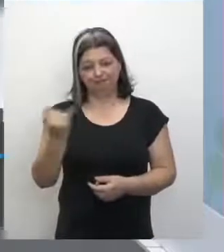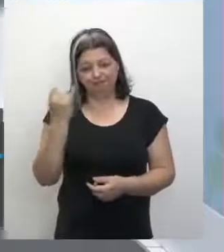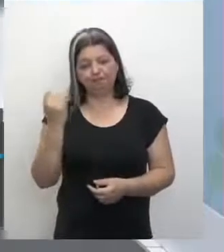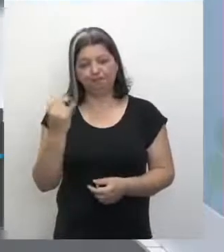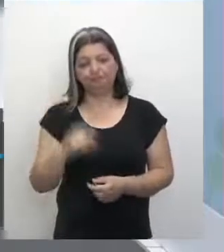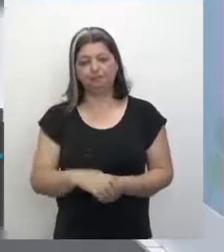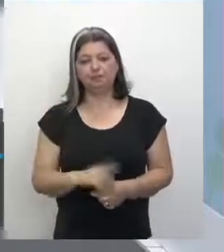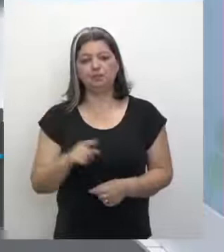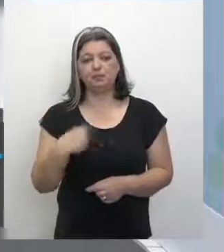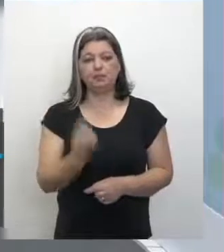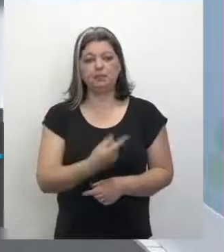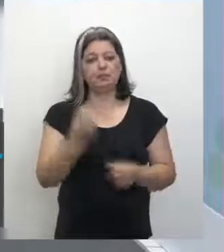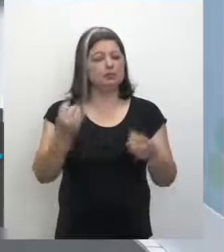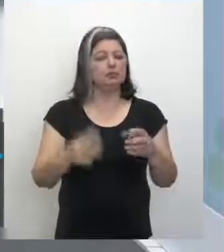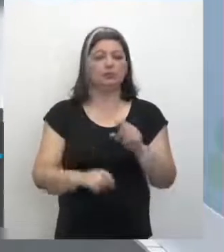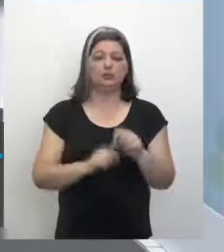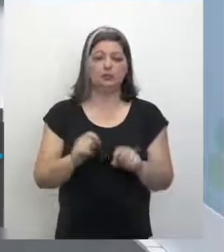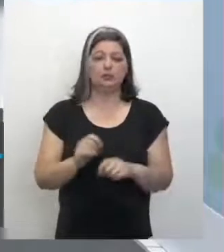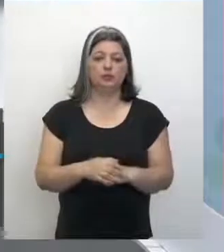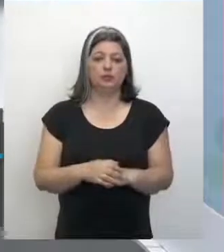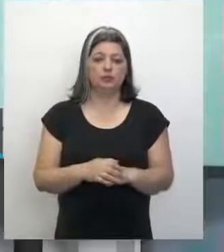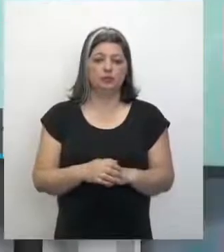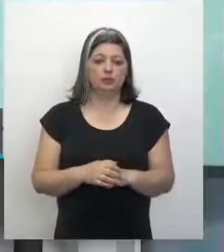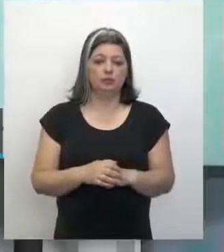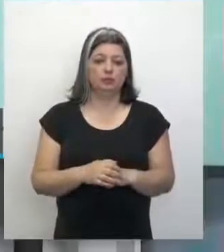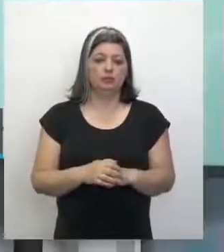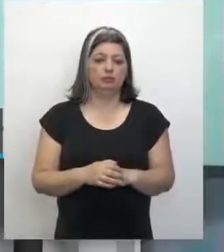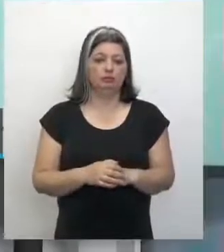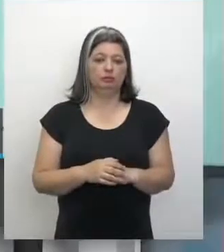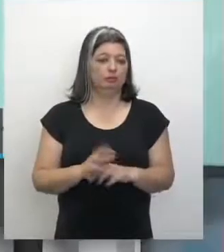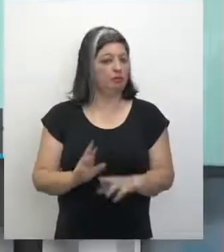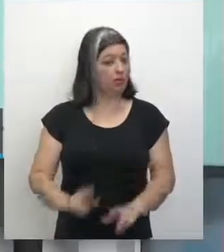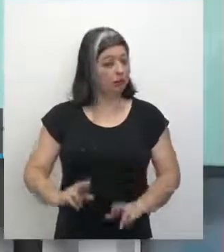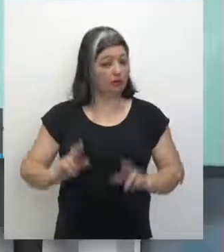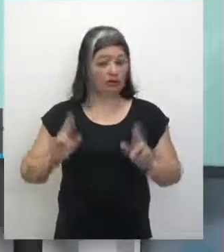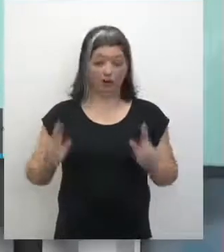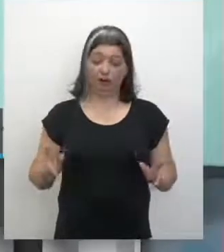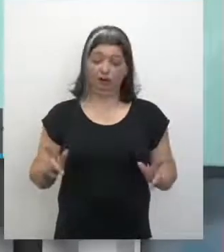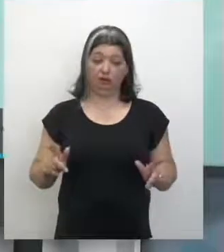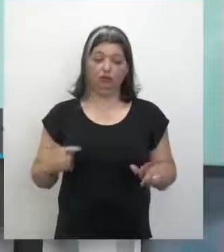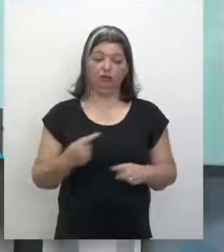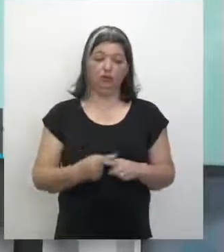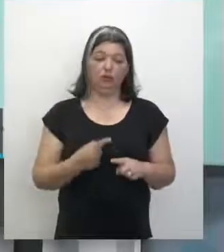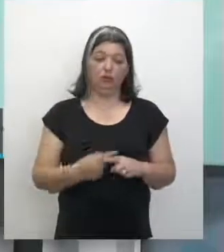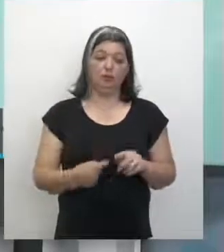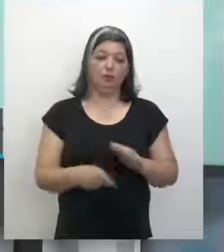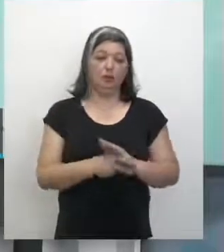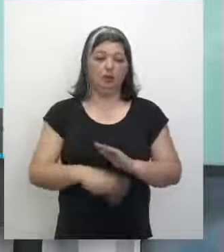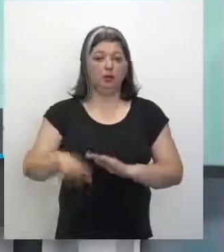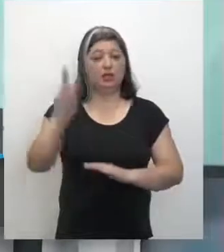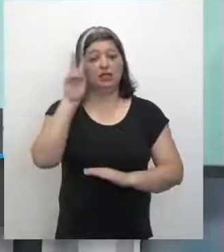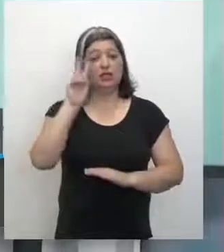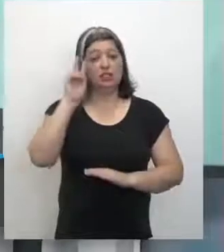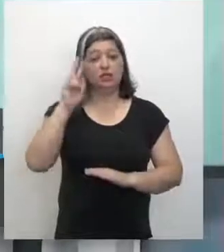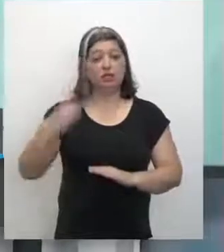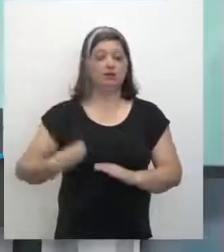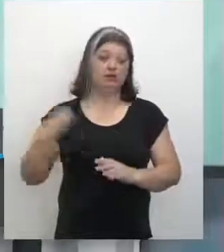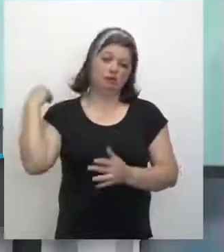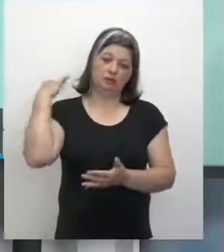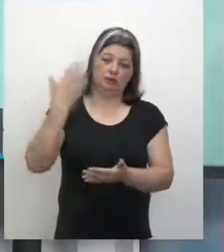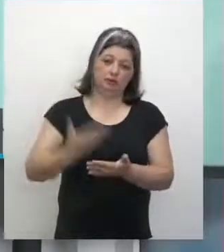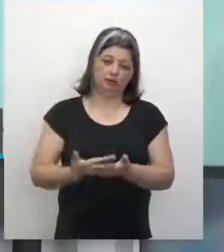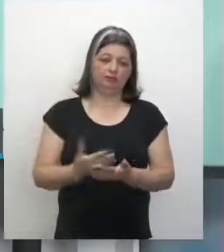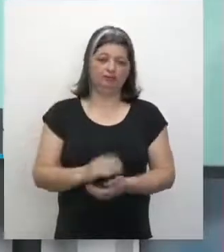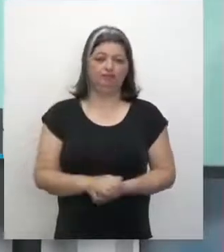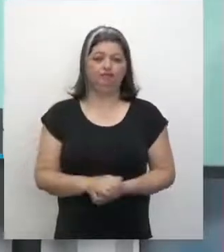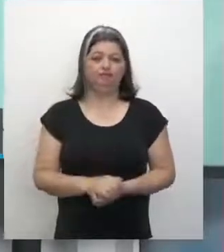sempre retratar isso quando a gente vê, né, uma situação atípica, né, do momento histórico que é vivido, né? E isso aí eu